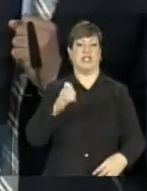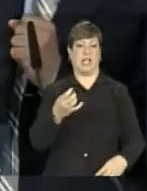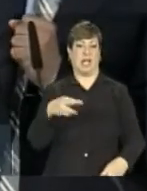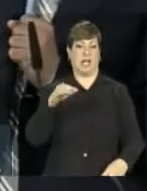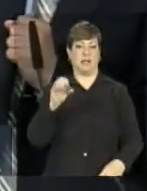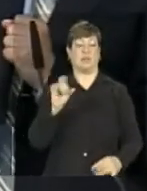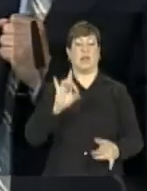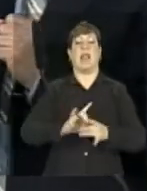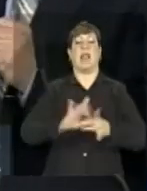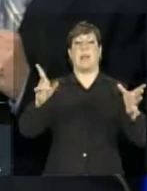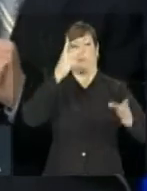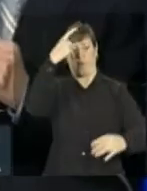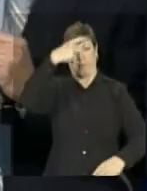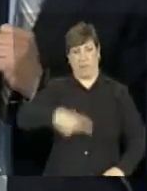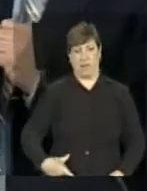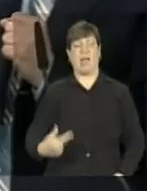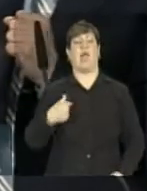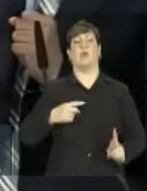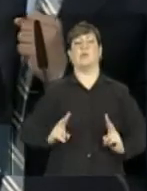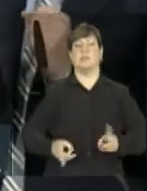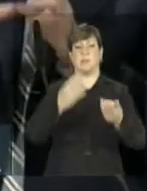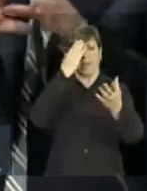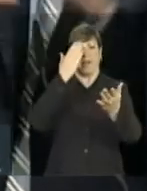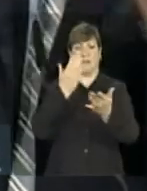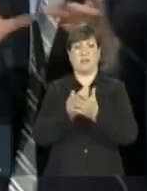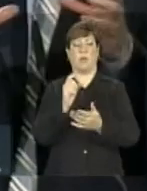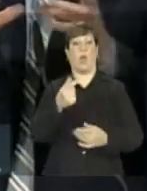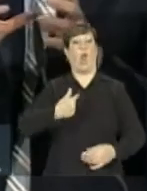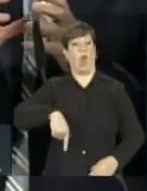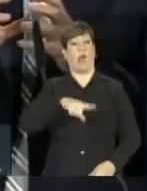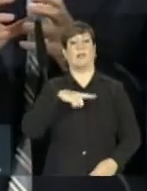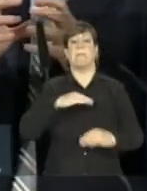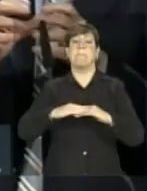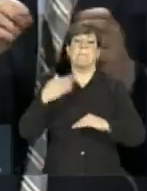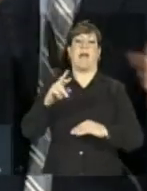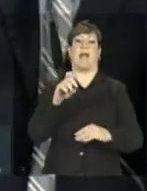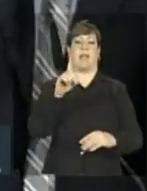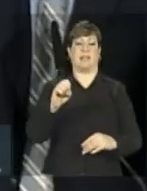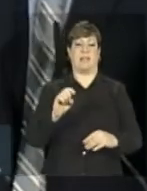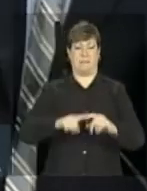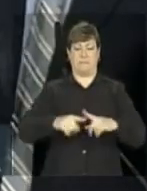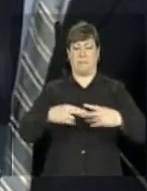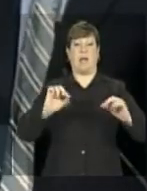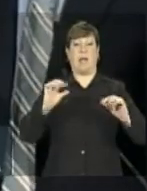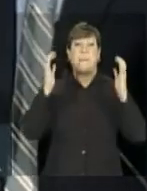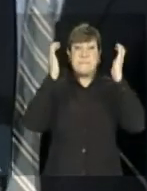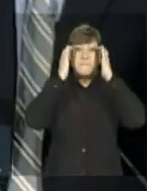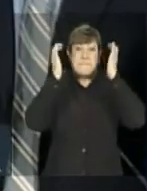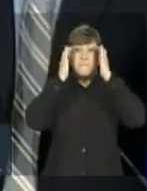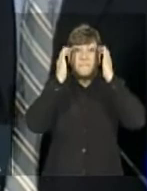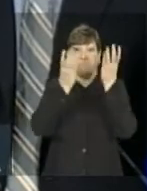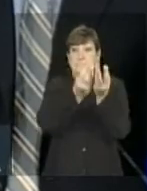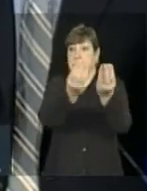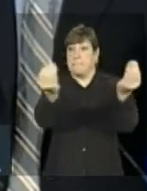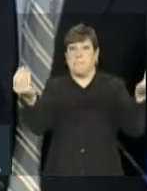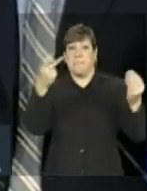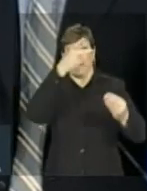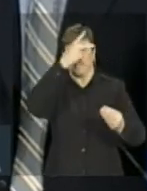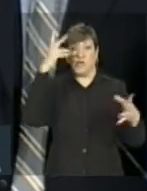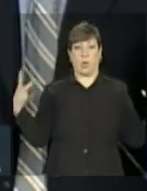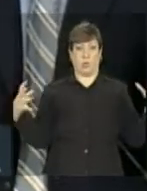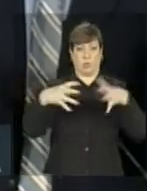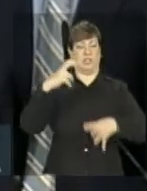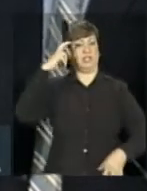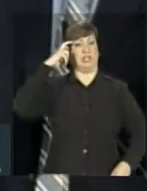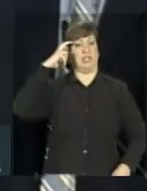sempre acreditei que temos mais do que uma rede de máquinas, é uma rede de mentes, uma inteligência coletiva